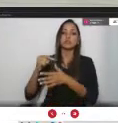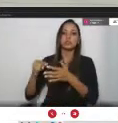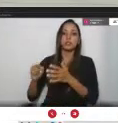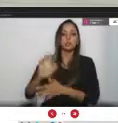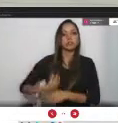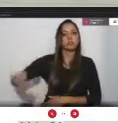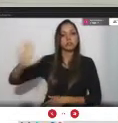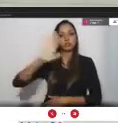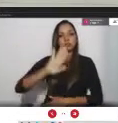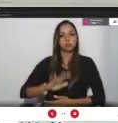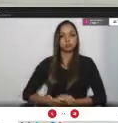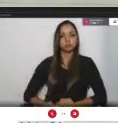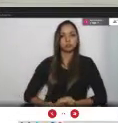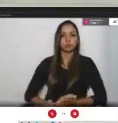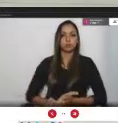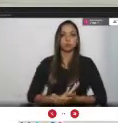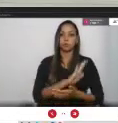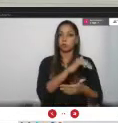Voto.